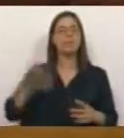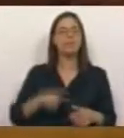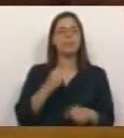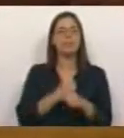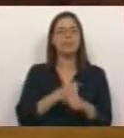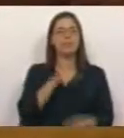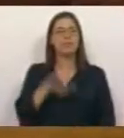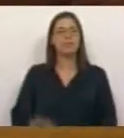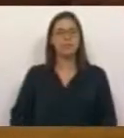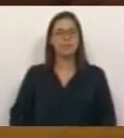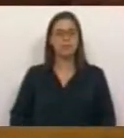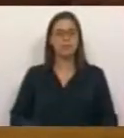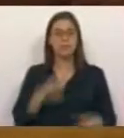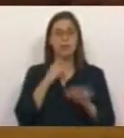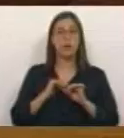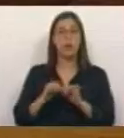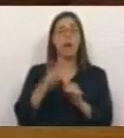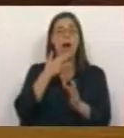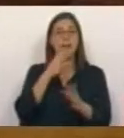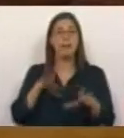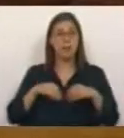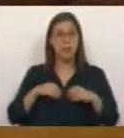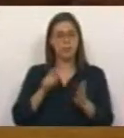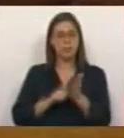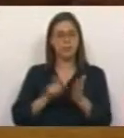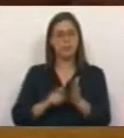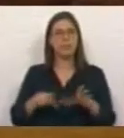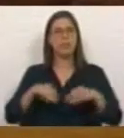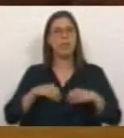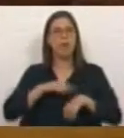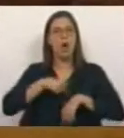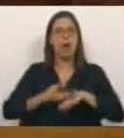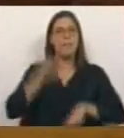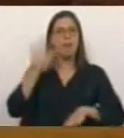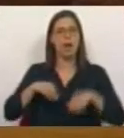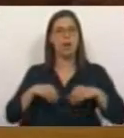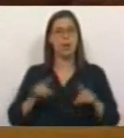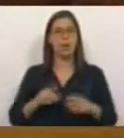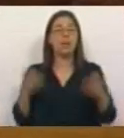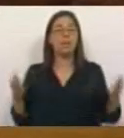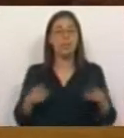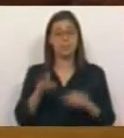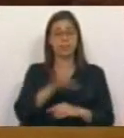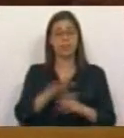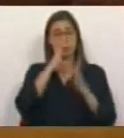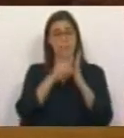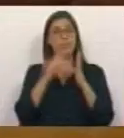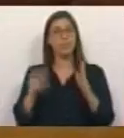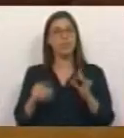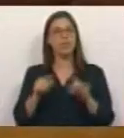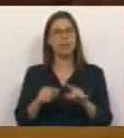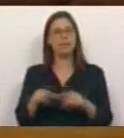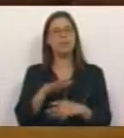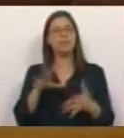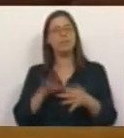o trabalhador a opor-se de forma escrita para não aceitar o banco de horas. Mas esta modalidade, e